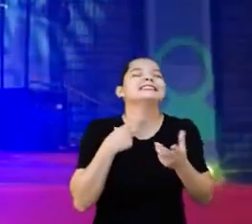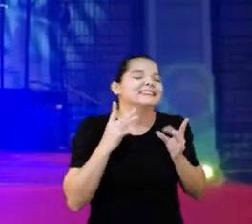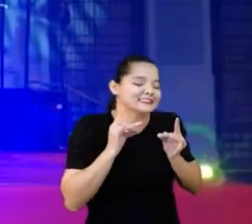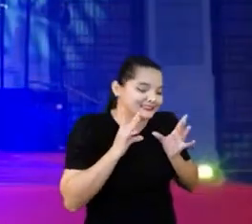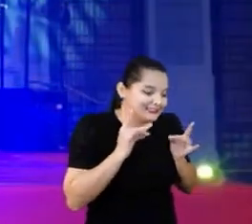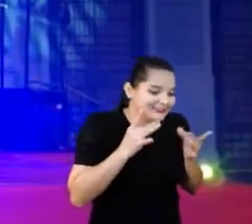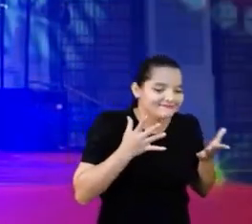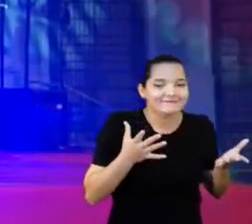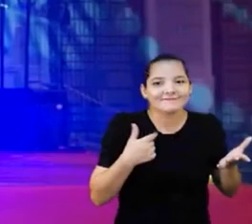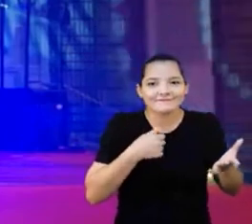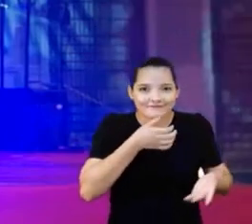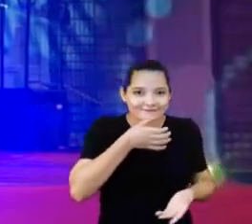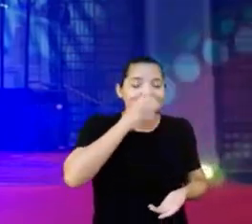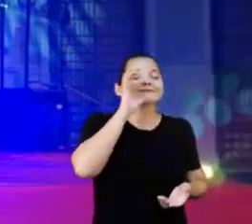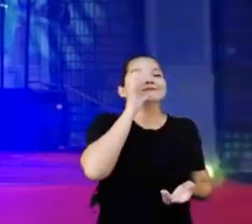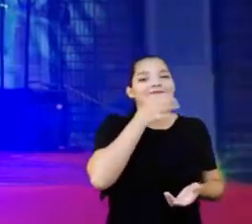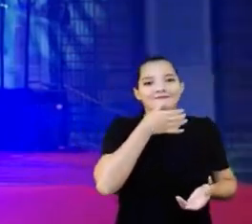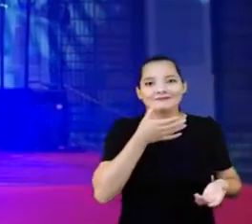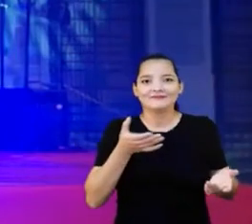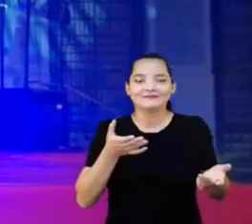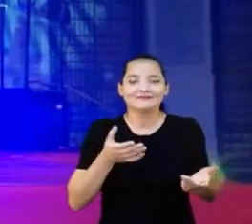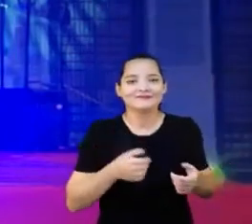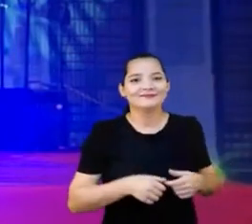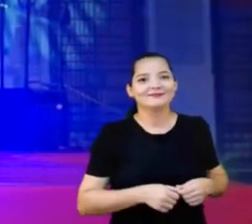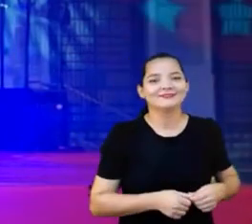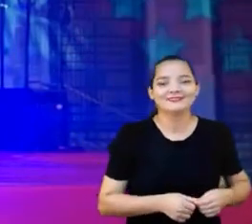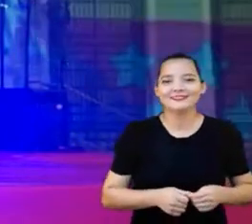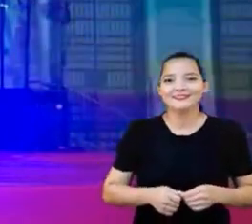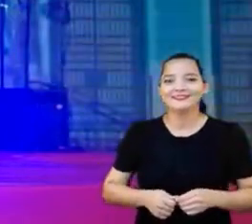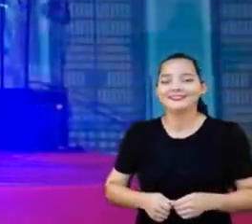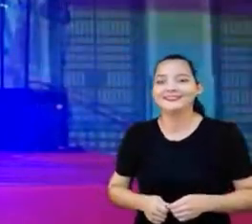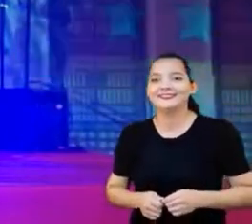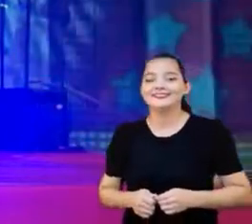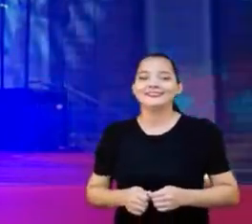que coisa adolescente, James Dean.